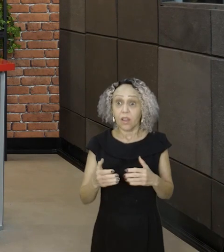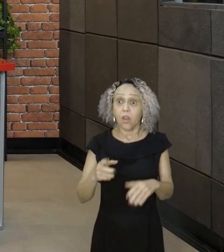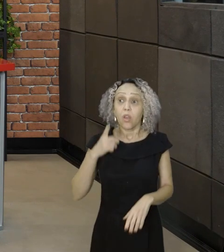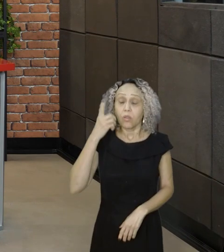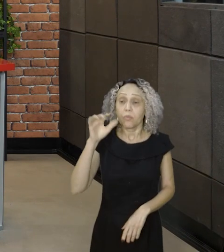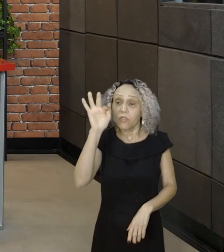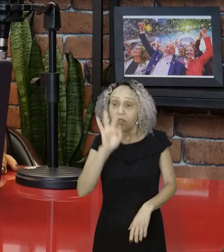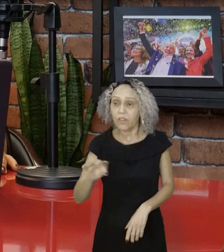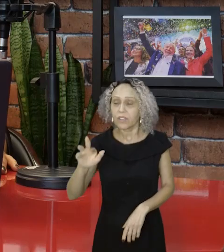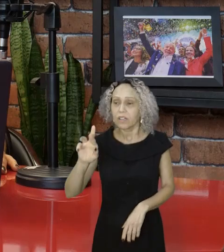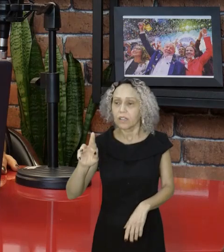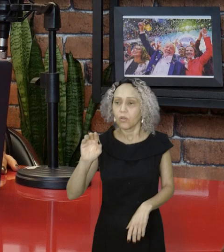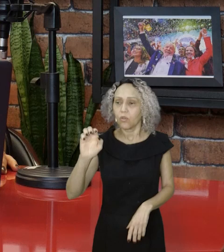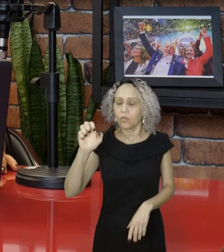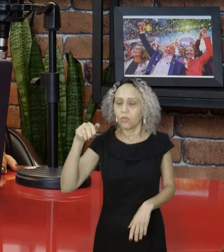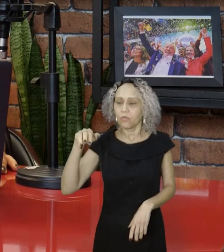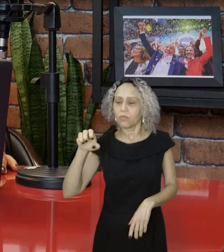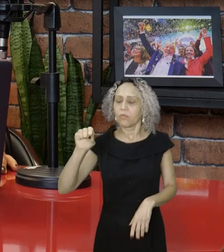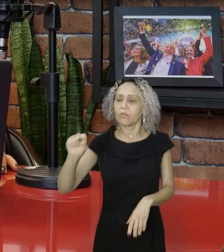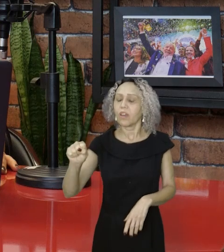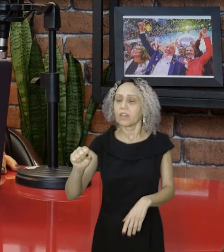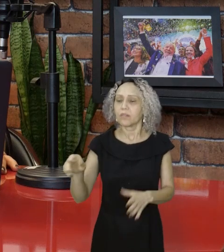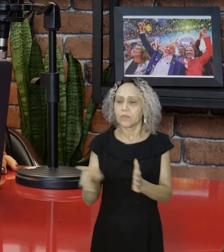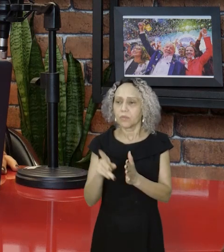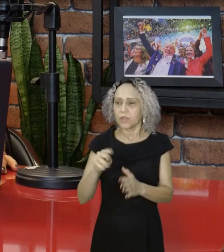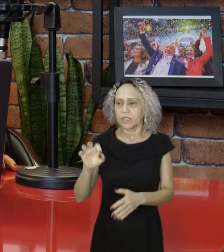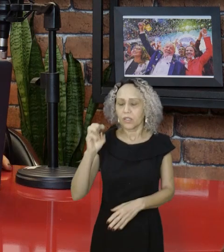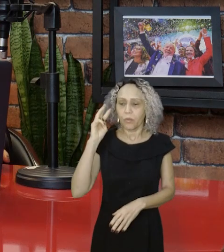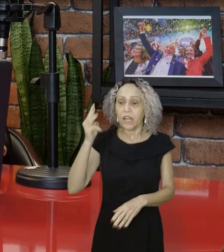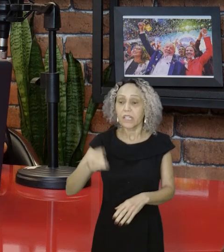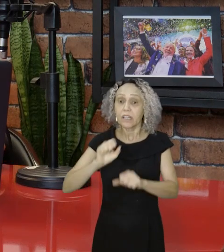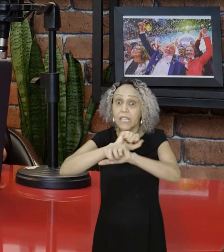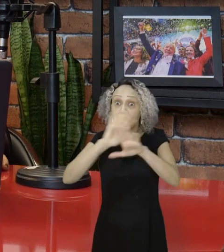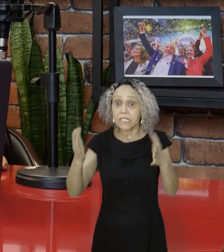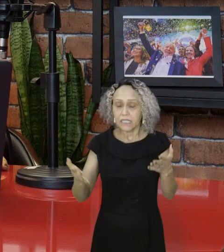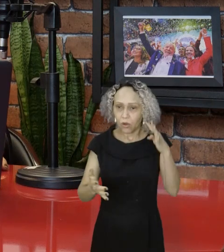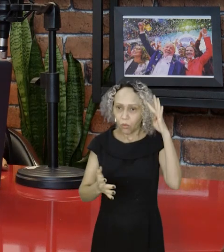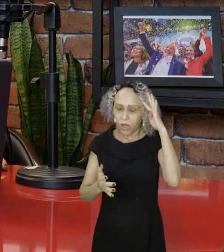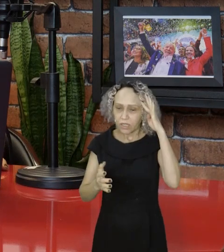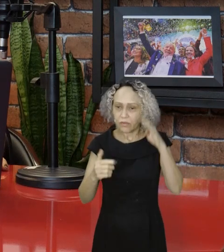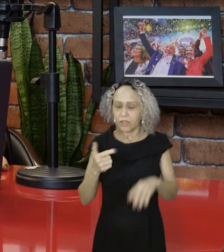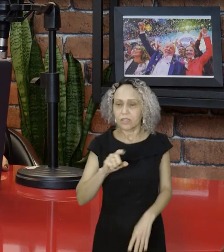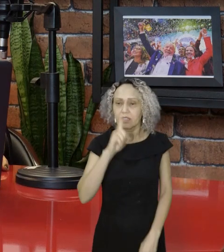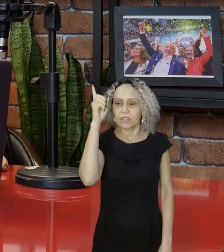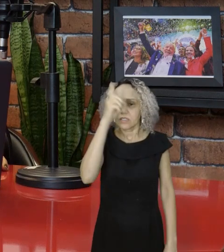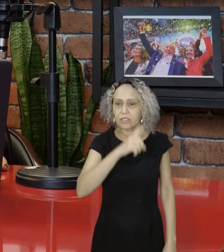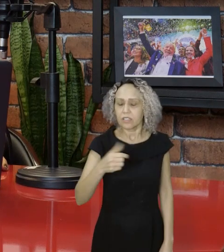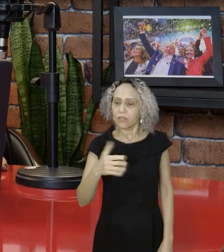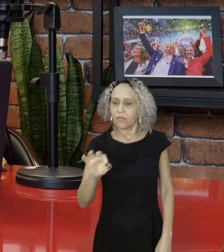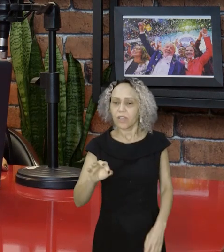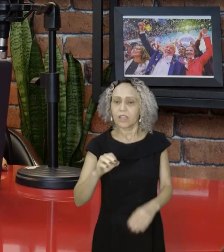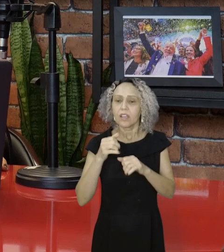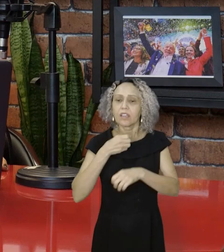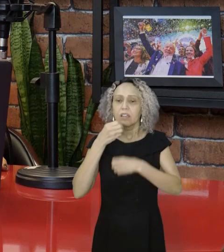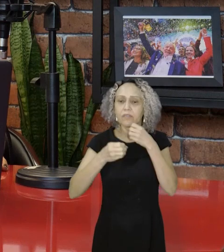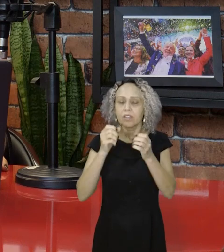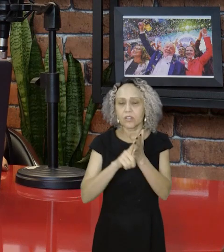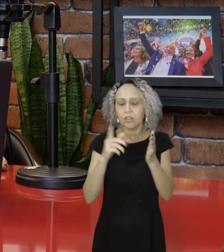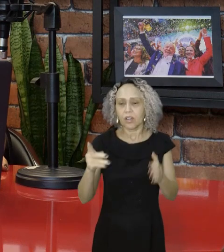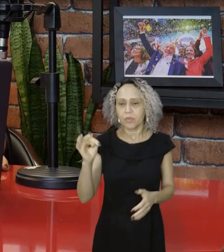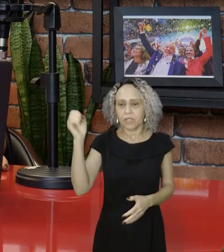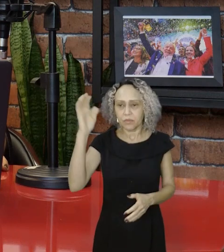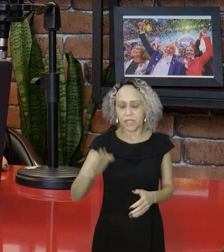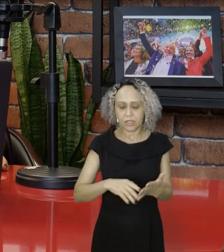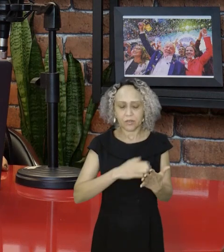E o deputado federal Rubens Pereira Júnior, do PT do Maranhão, esclareceu nesta quarta-feira, dia 20, em entrevista ao jornal PT